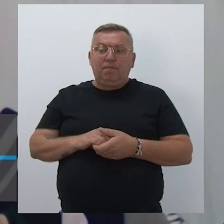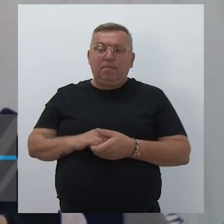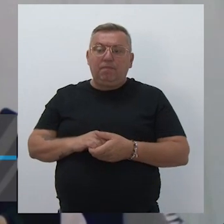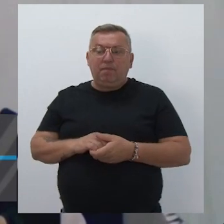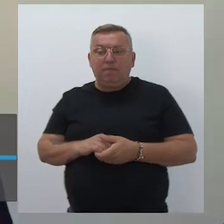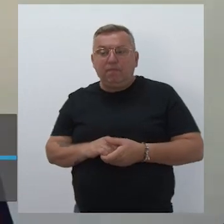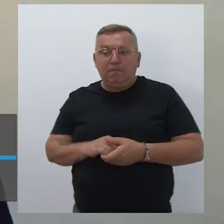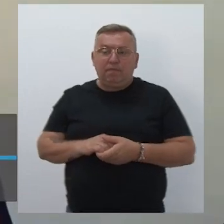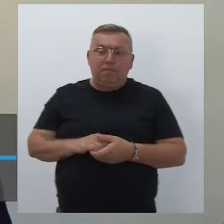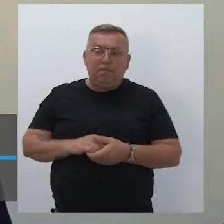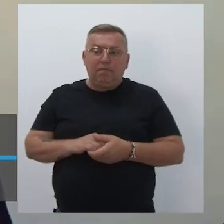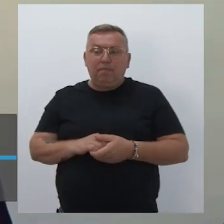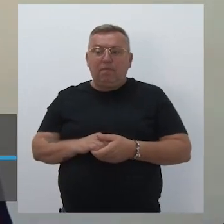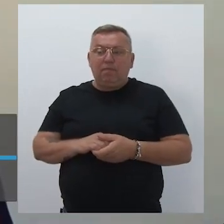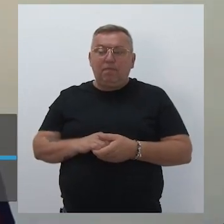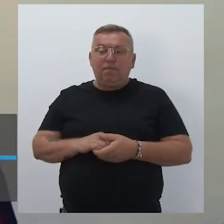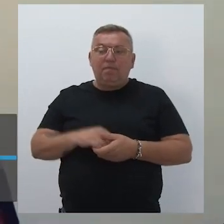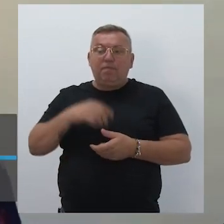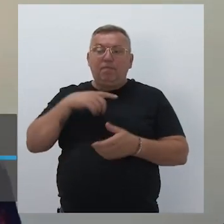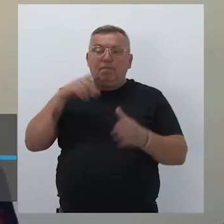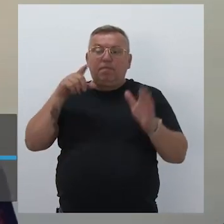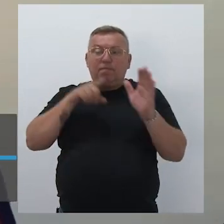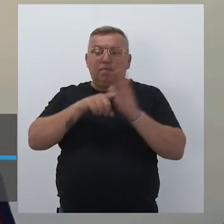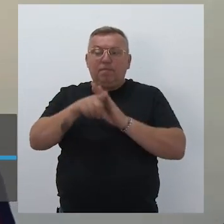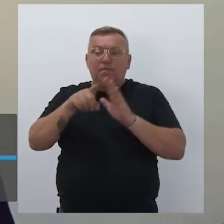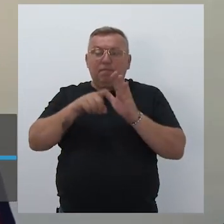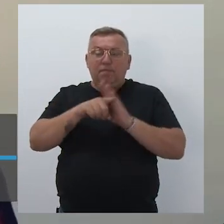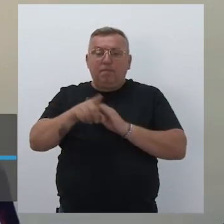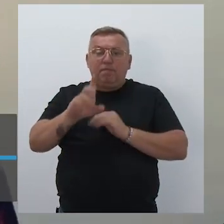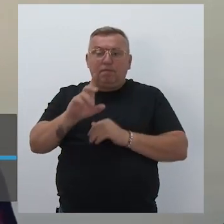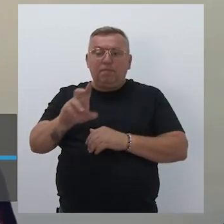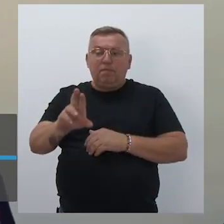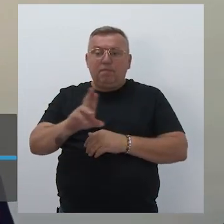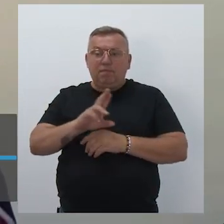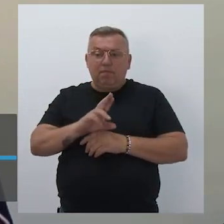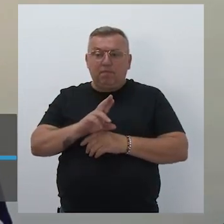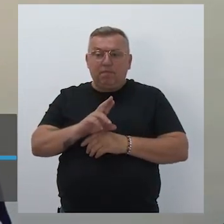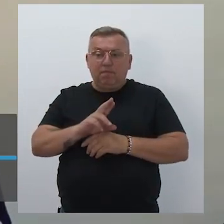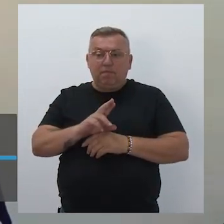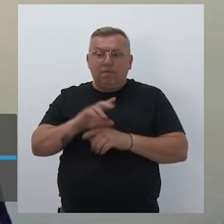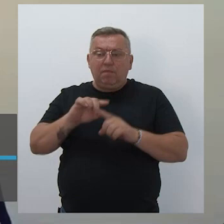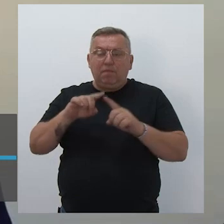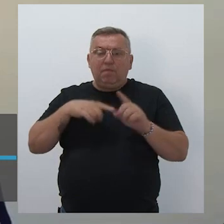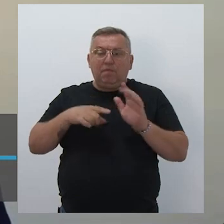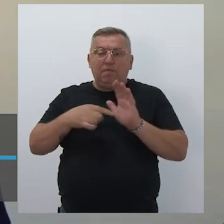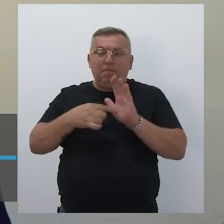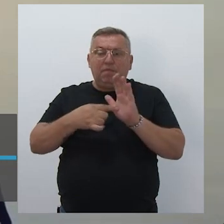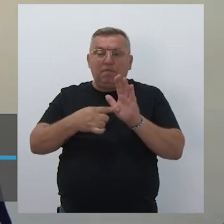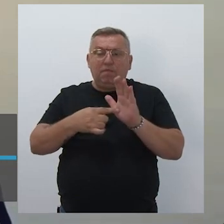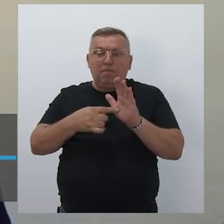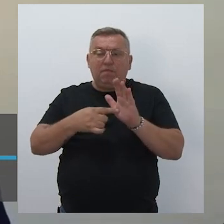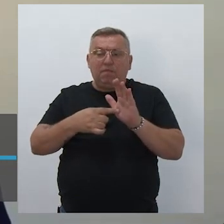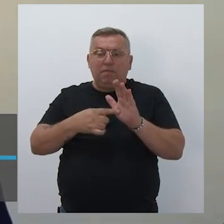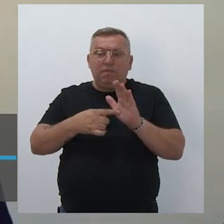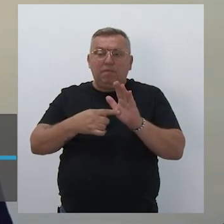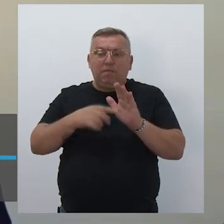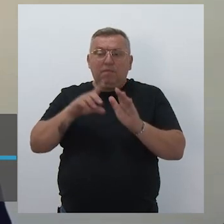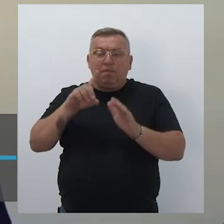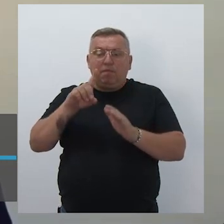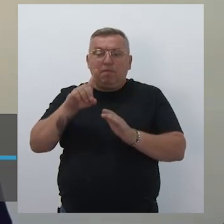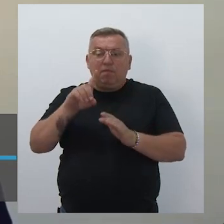não. Tem uma pergunta aqui que eu acho que a gente já respondeu, mas que como ela aparece, é bom a gente de novo